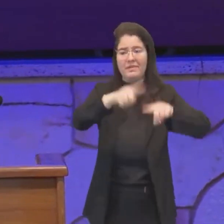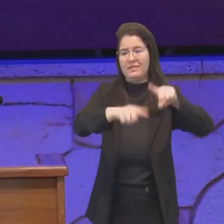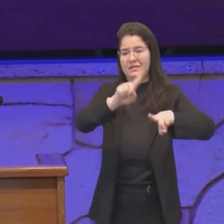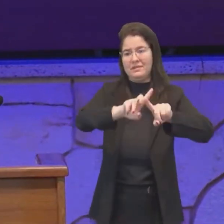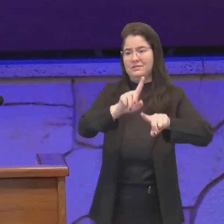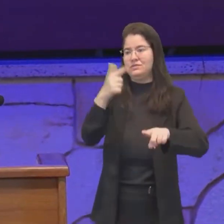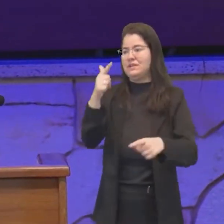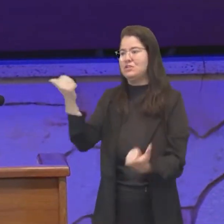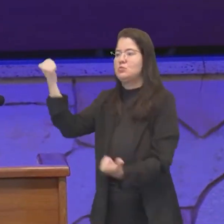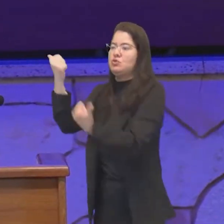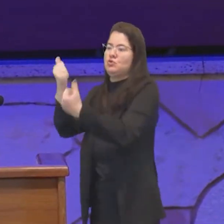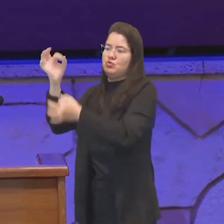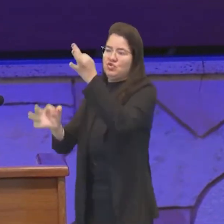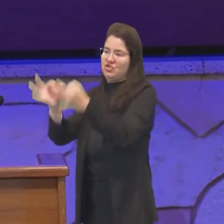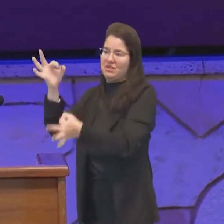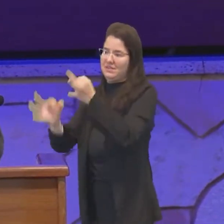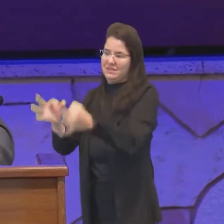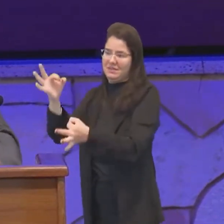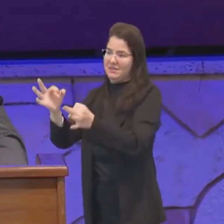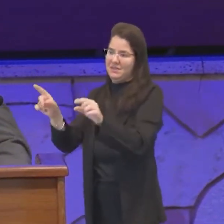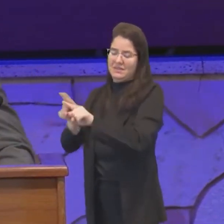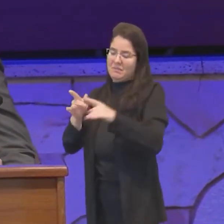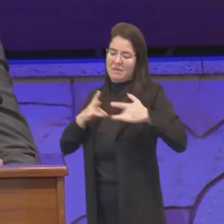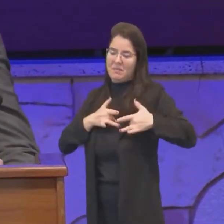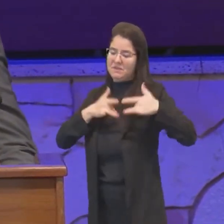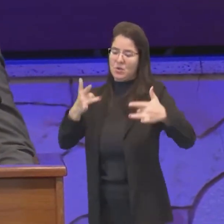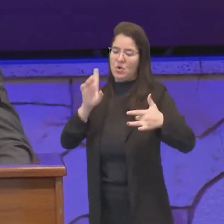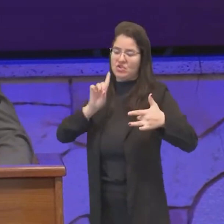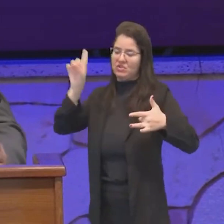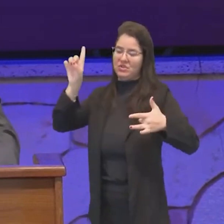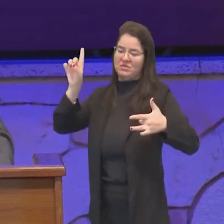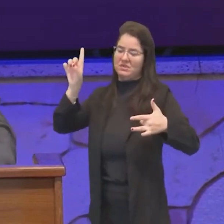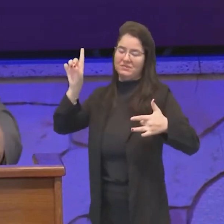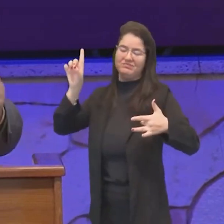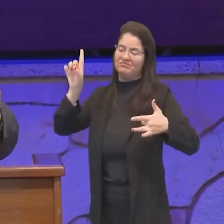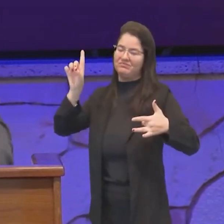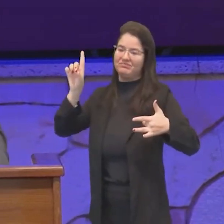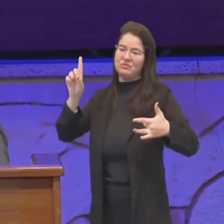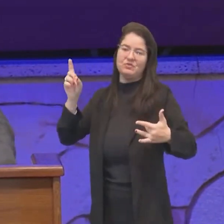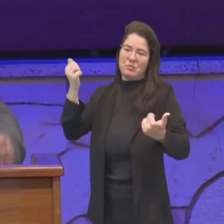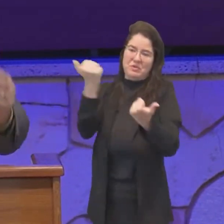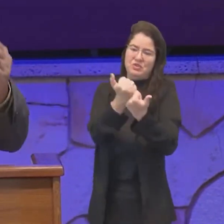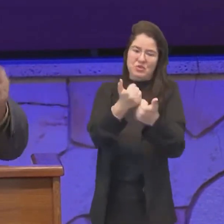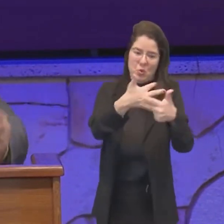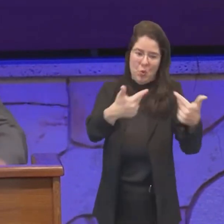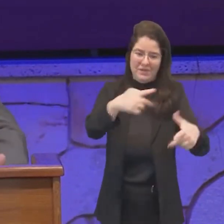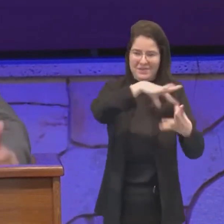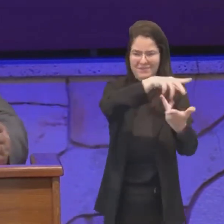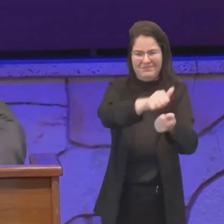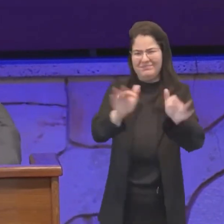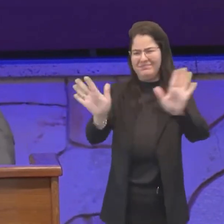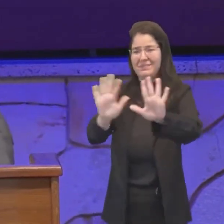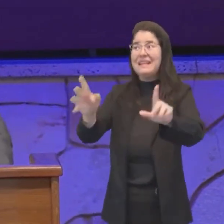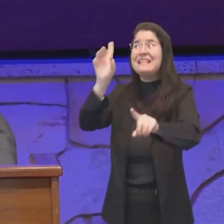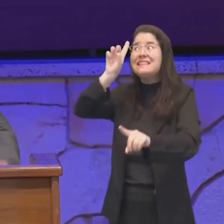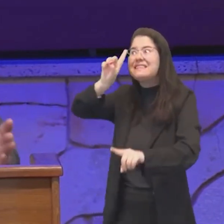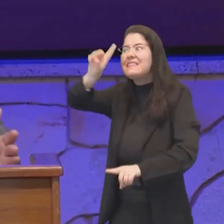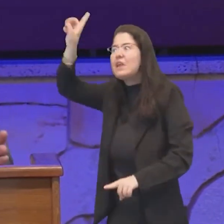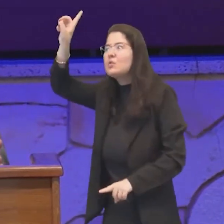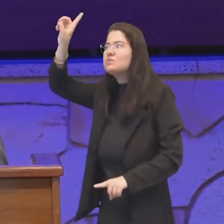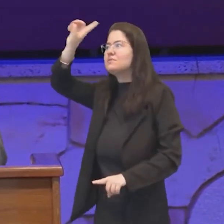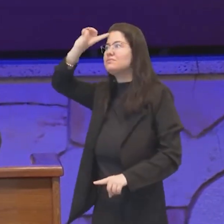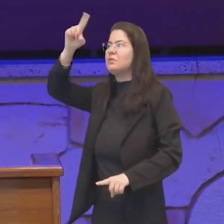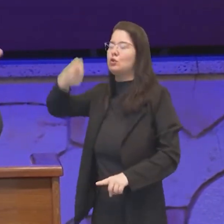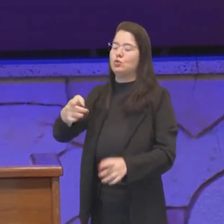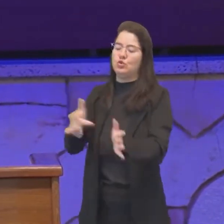nenhum sacrifício substitui a misericórdia e a humildade, porque foi Deus quem ofereceu o seu primogênito por nós,